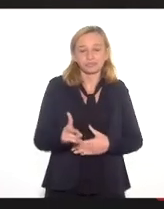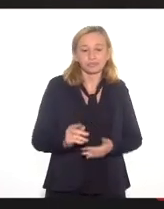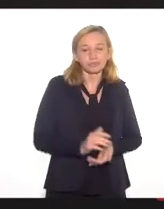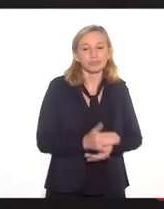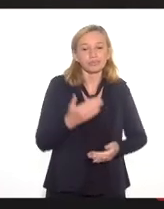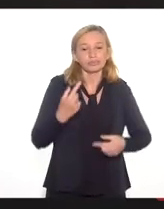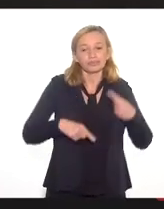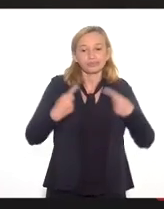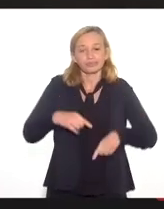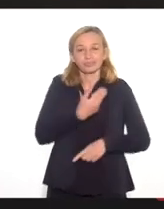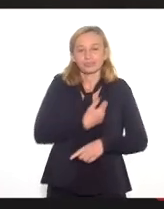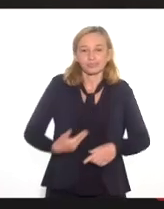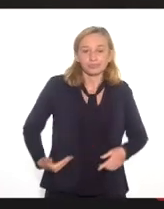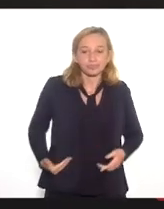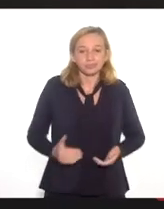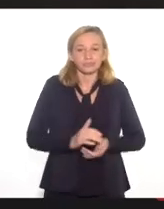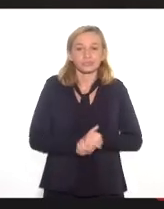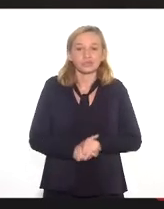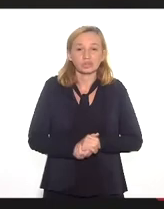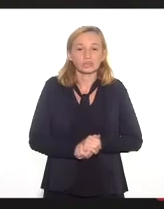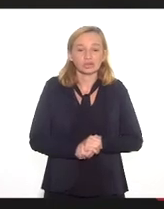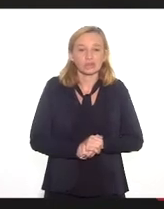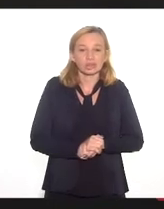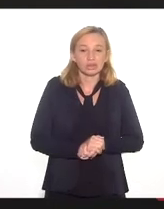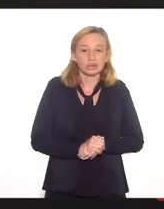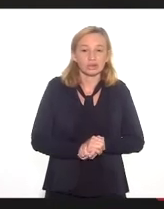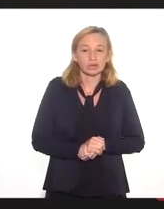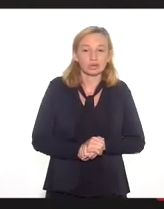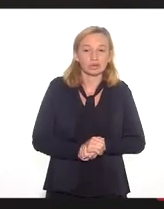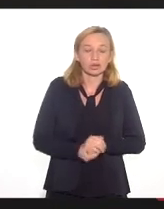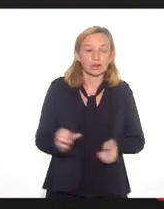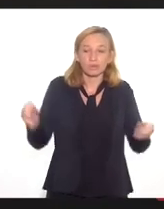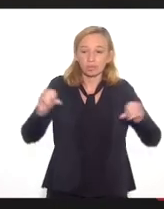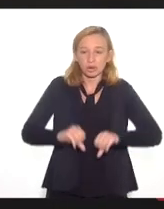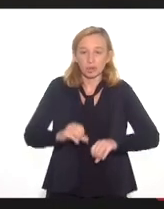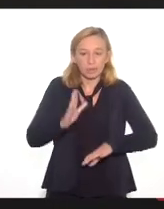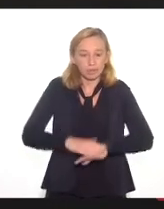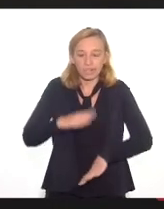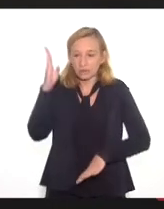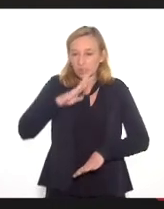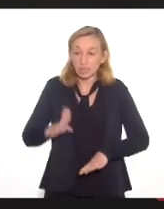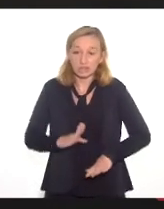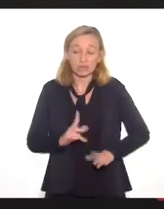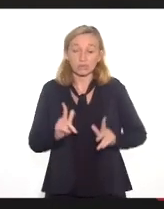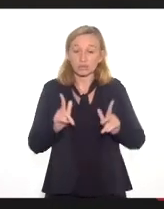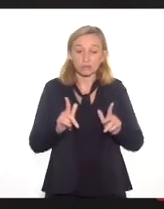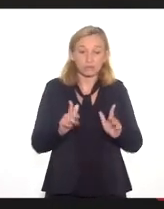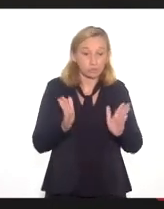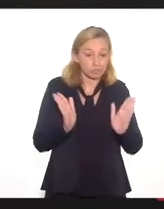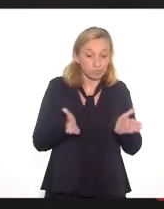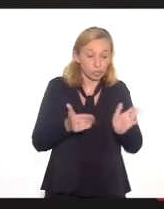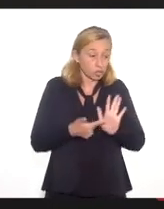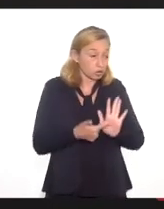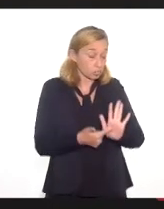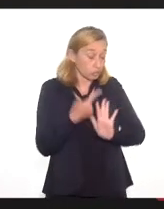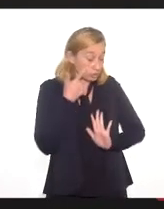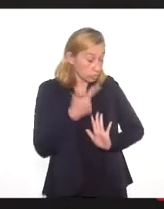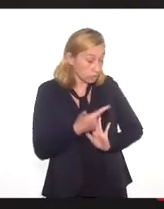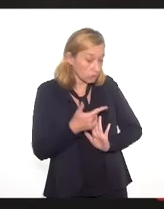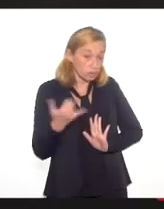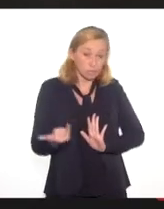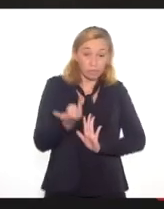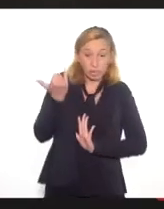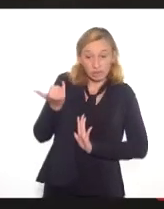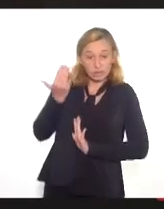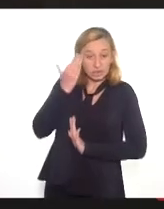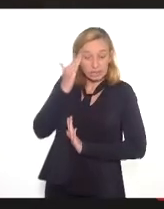políticas públicas que vieram a levar o Brasil a situação que nós estamos hoje mas é importante entender e aí eu quero fazer um